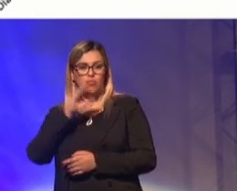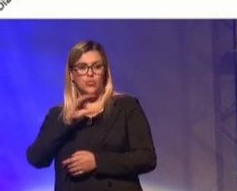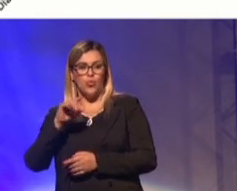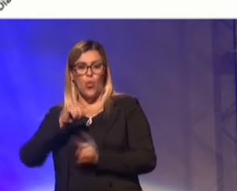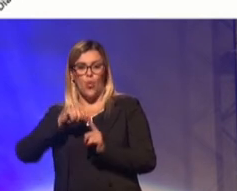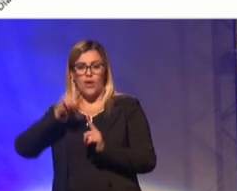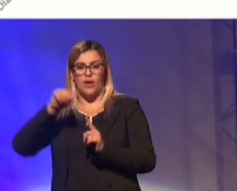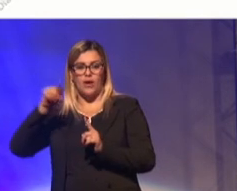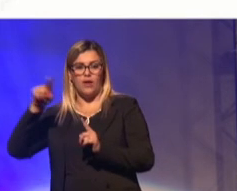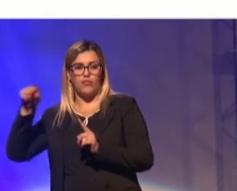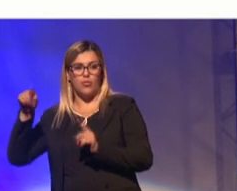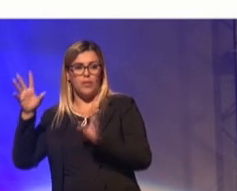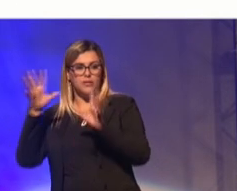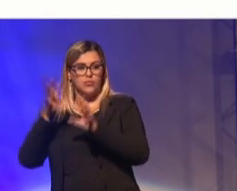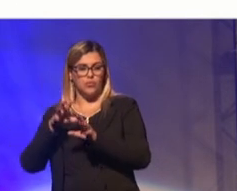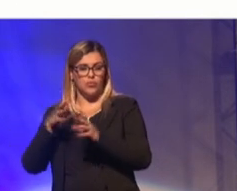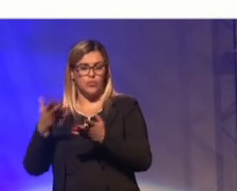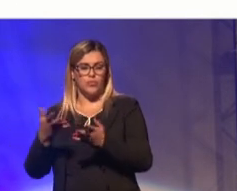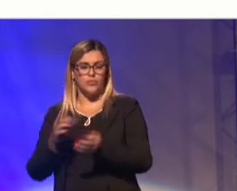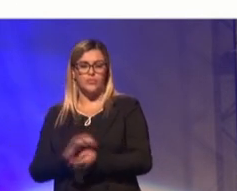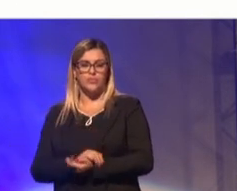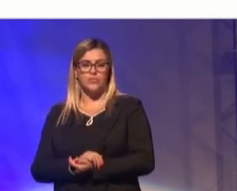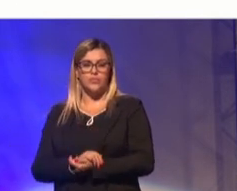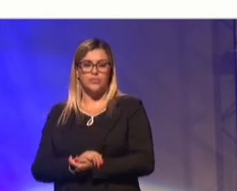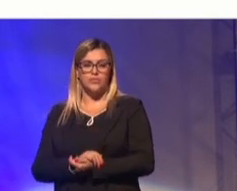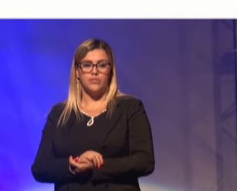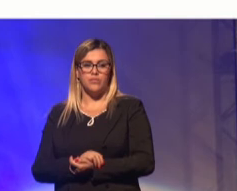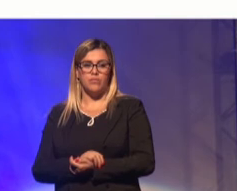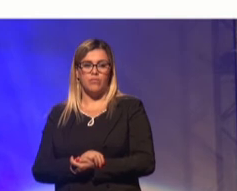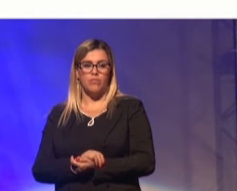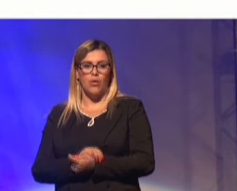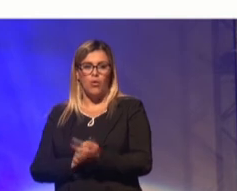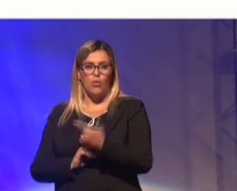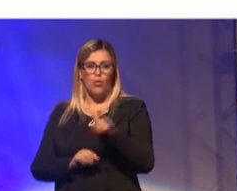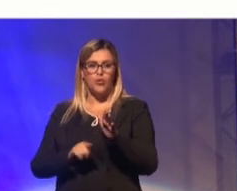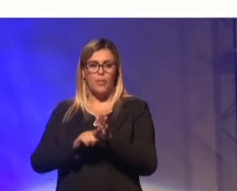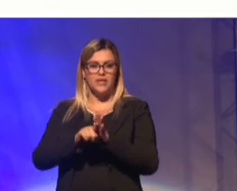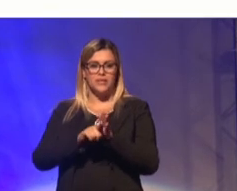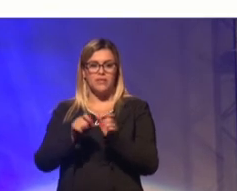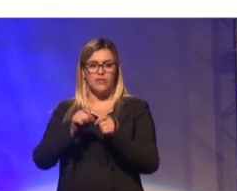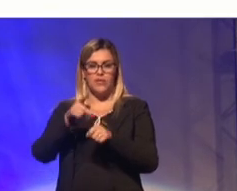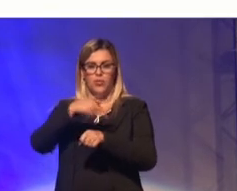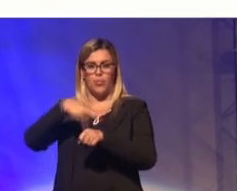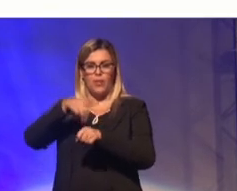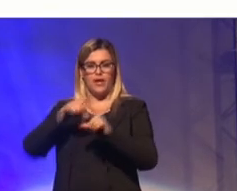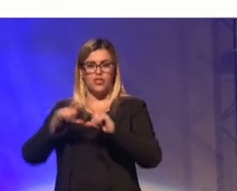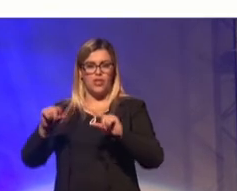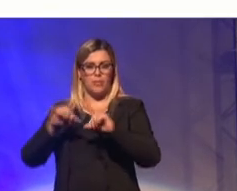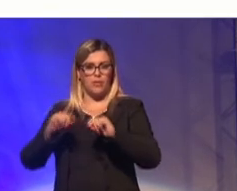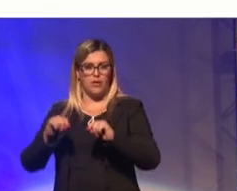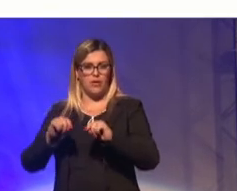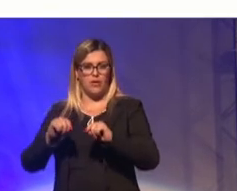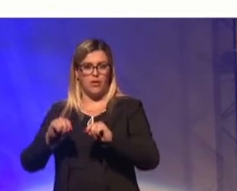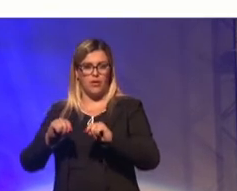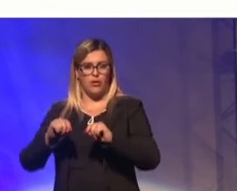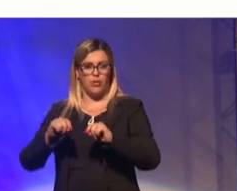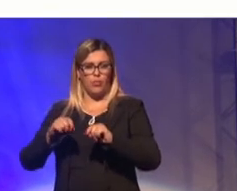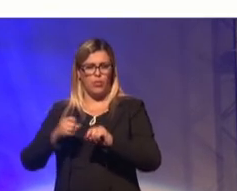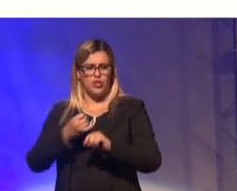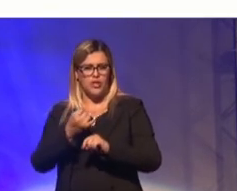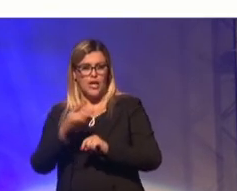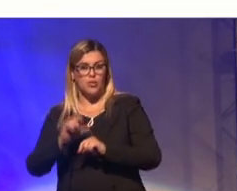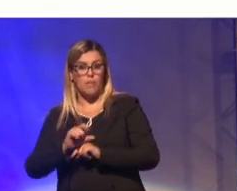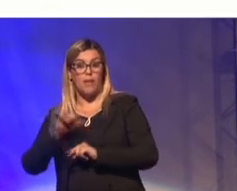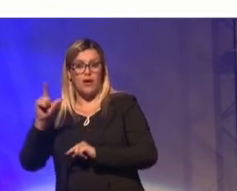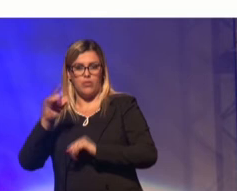mais escuro, que seria o mais importante. Né? Bom, um outro trabalho feito no Japão, agora com um número maior de profissionais, né,